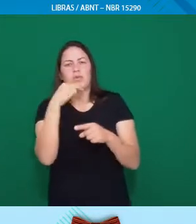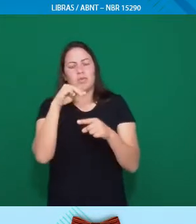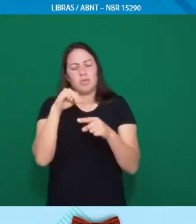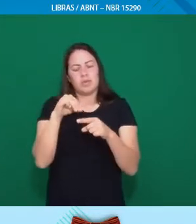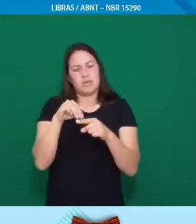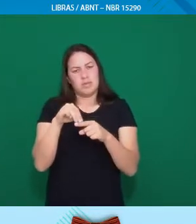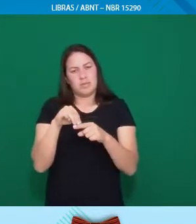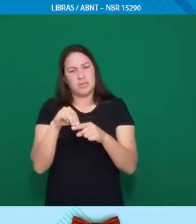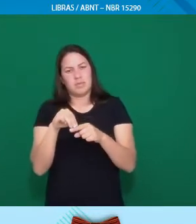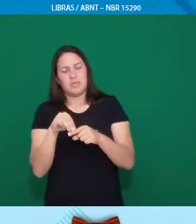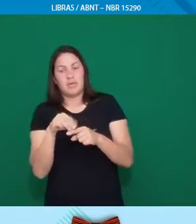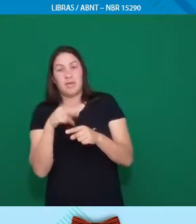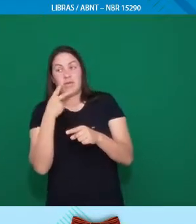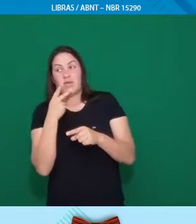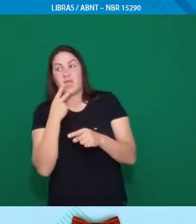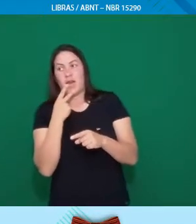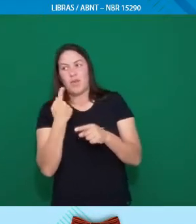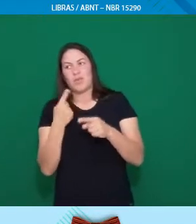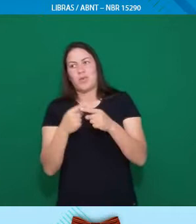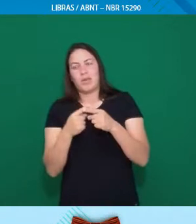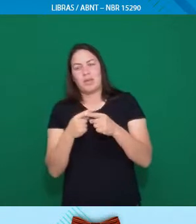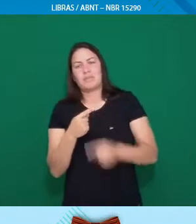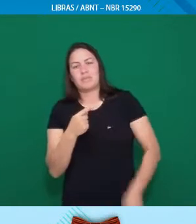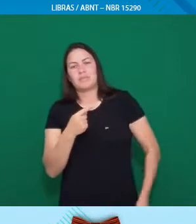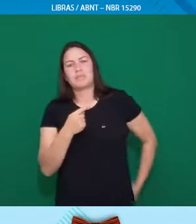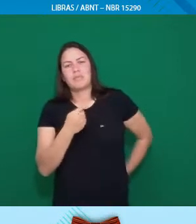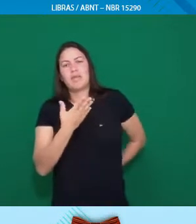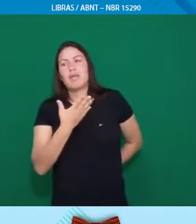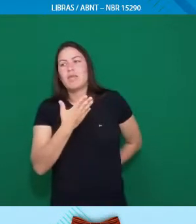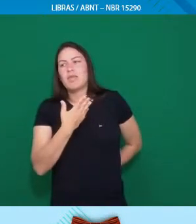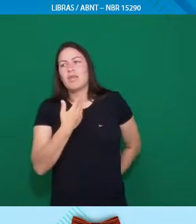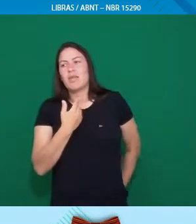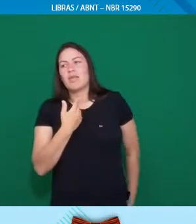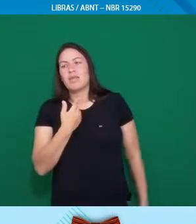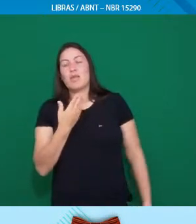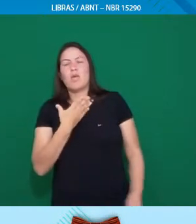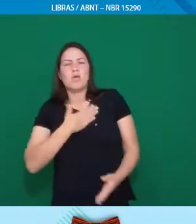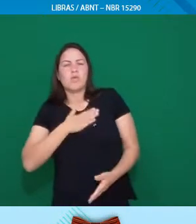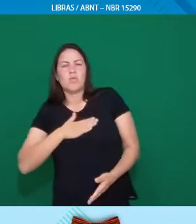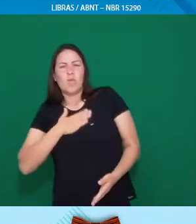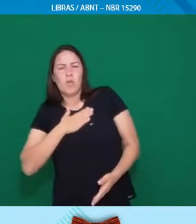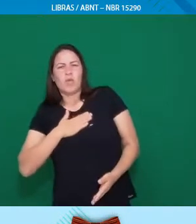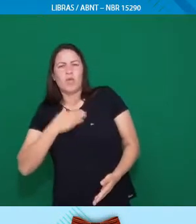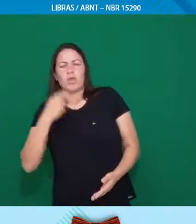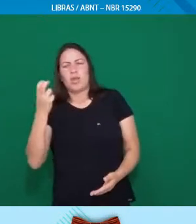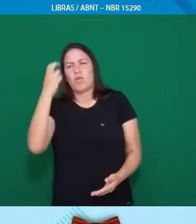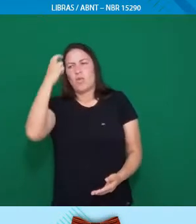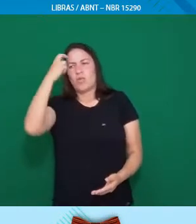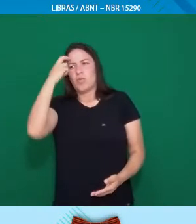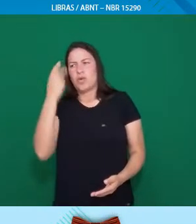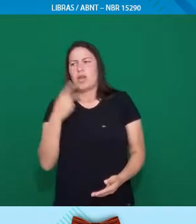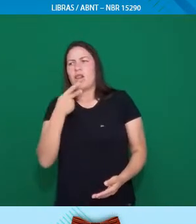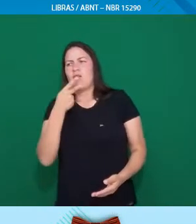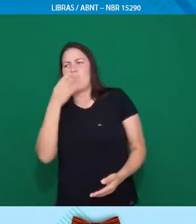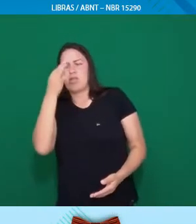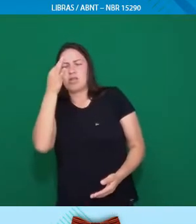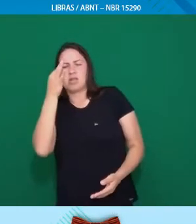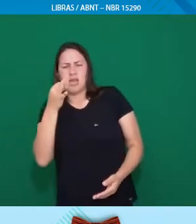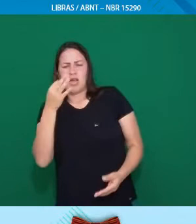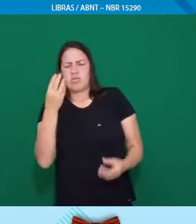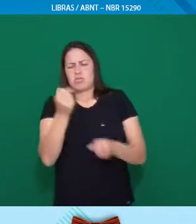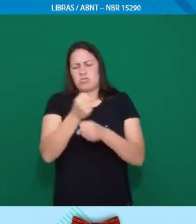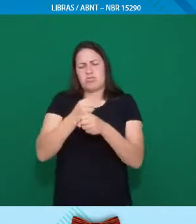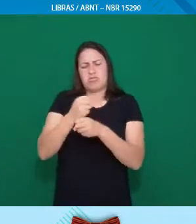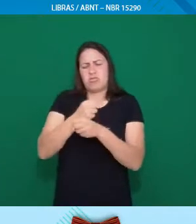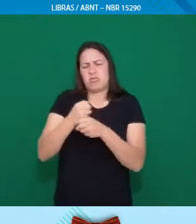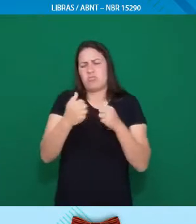município sou suspeito em falar porque eu gosto muito de cultura e você levou isso muito a sério esses